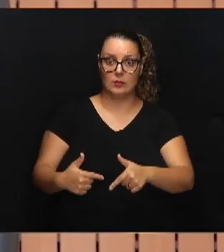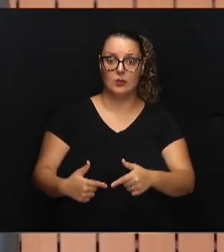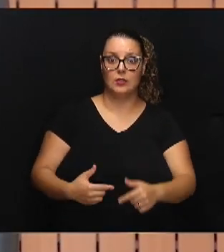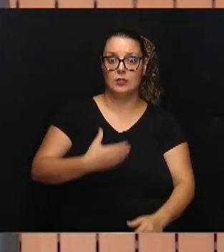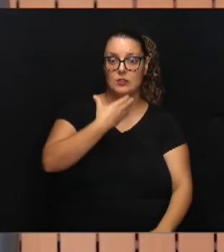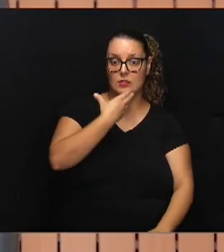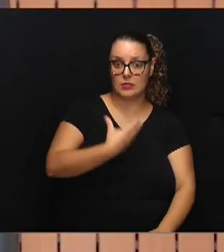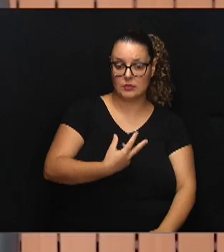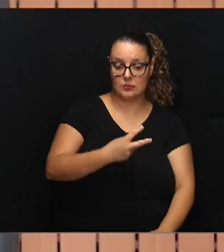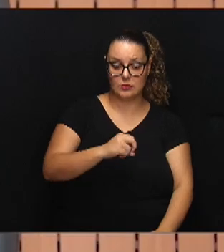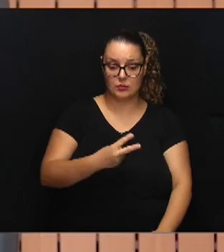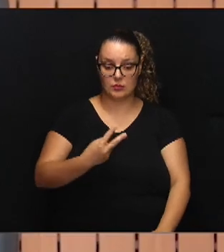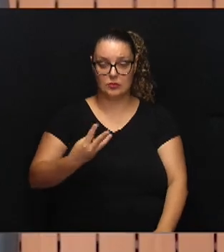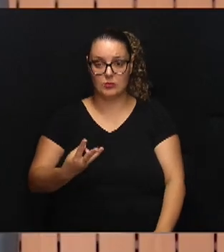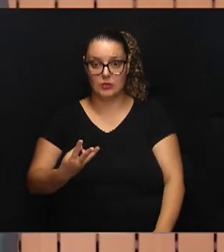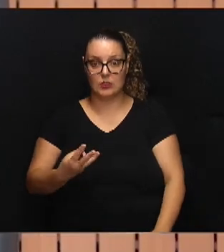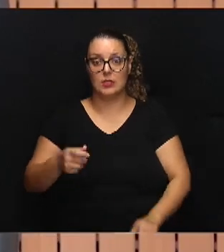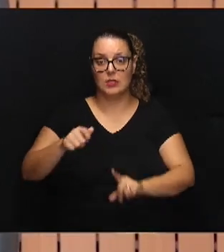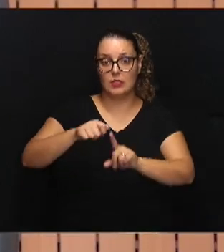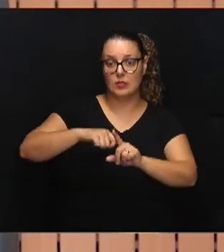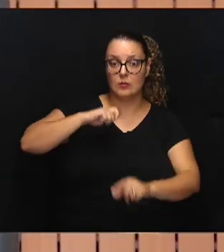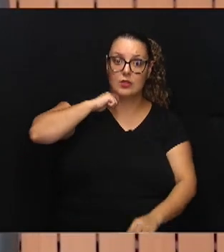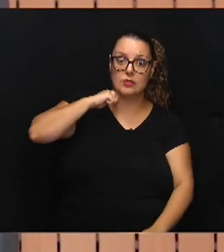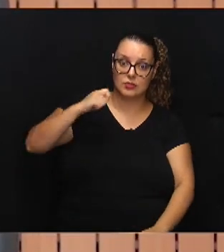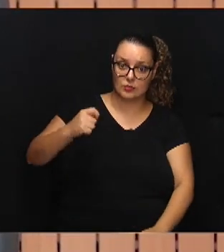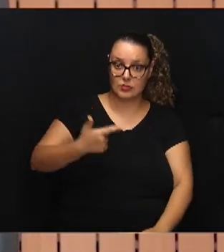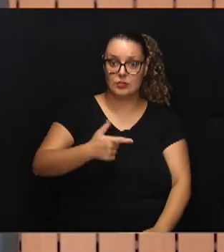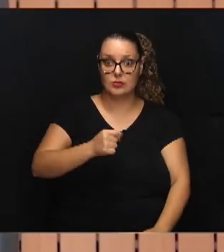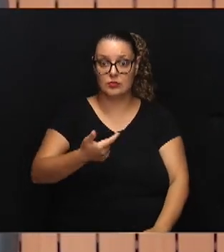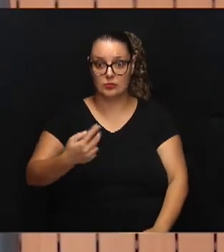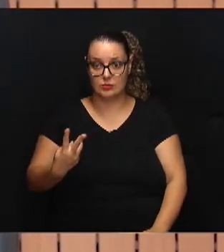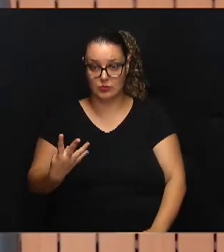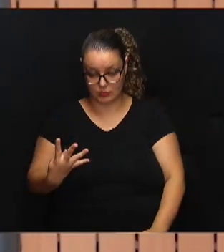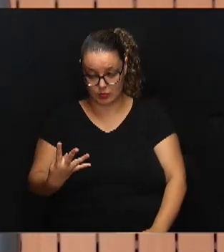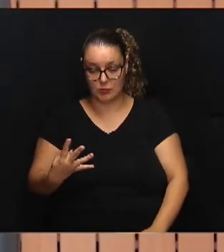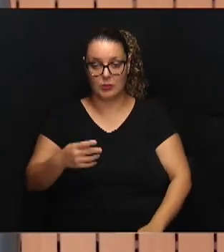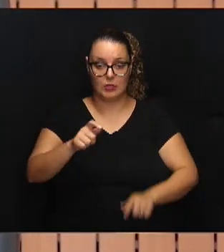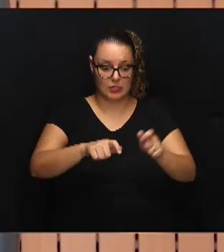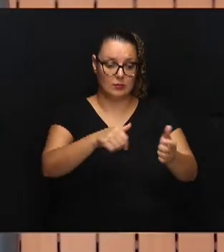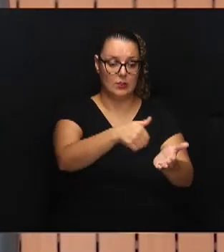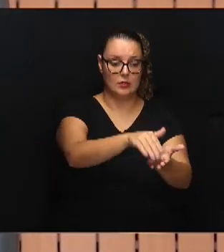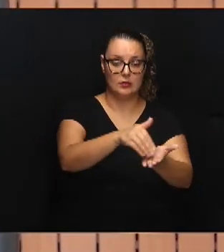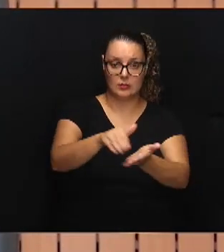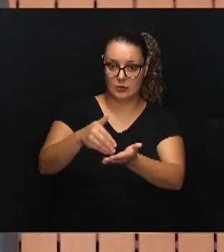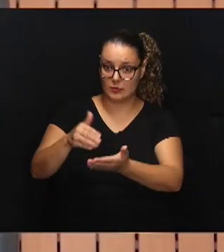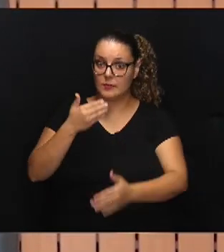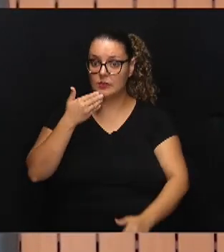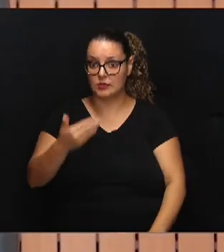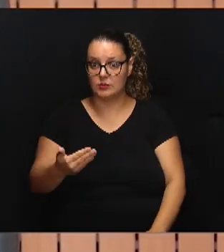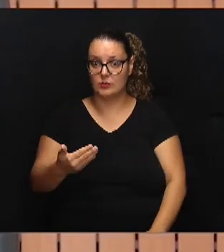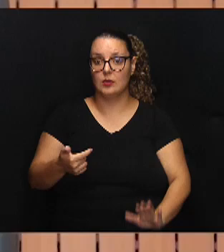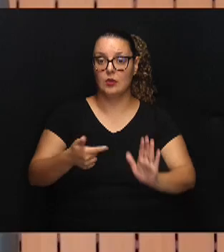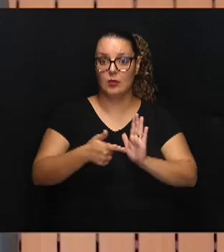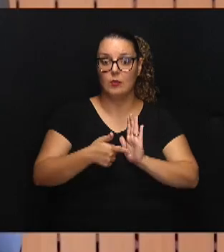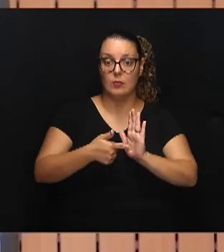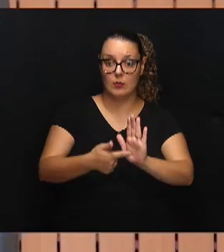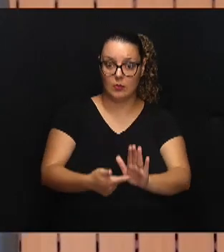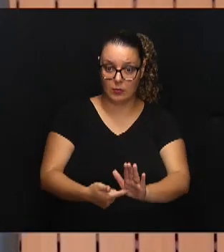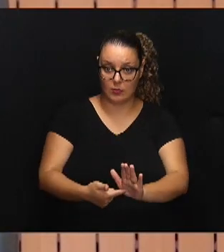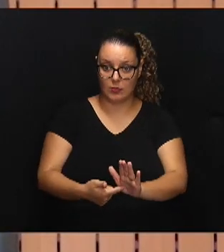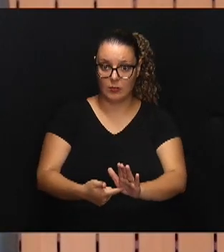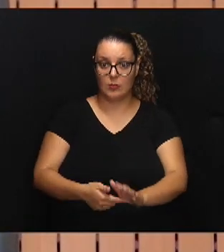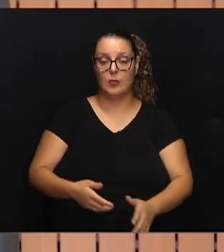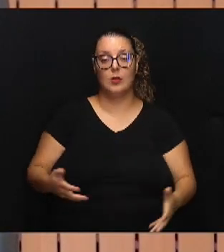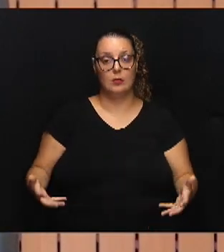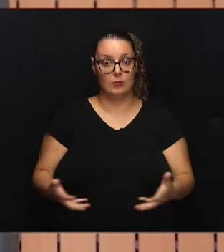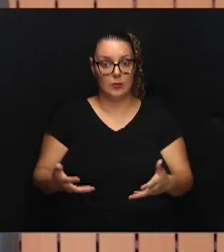de 2023 e abril de 2024, com estas pessoas que pediram dispensa, mostram que são